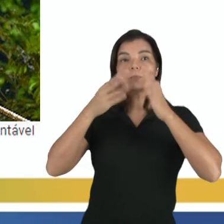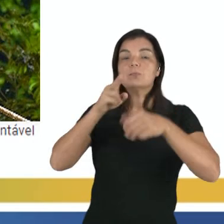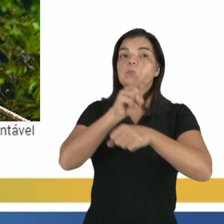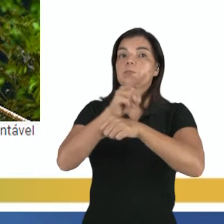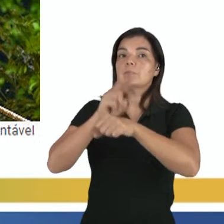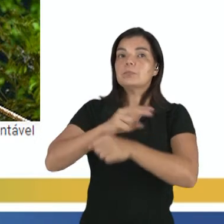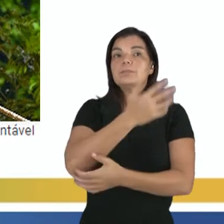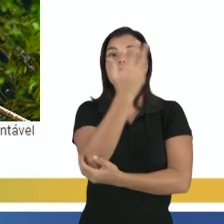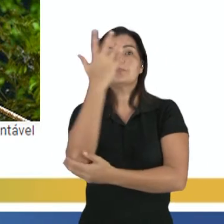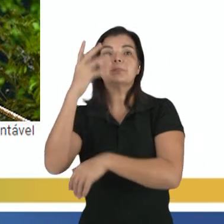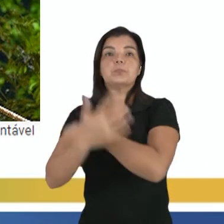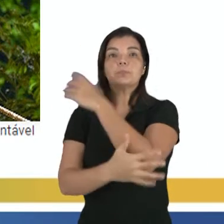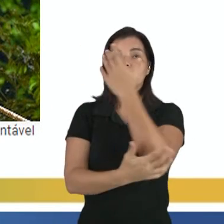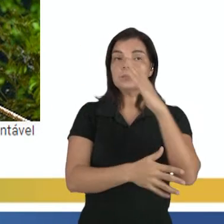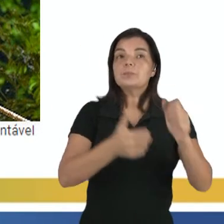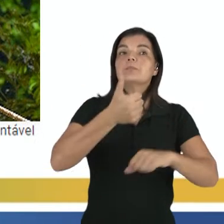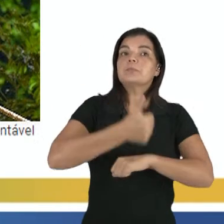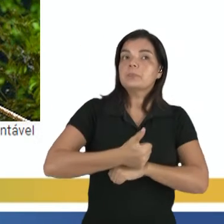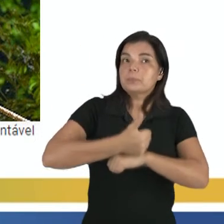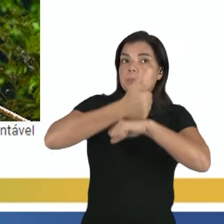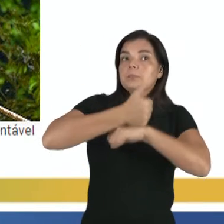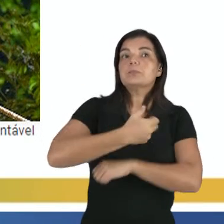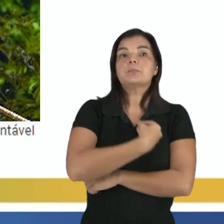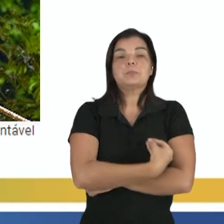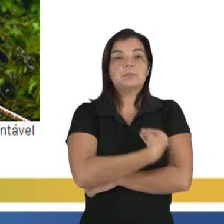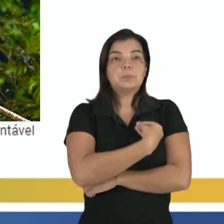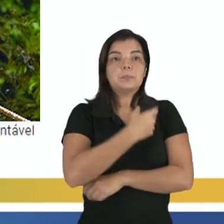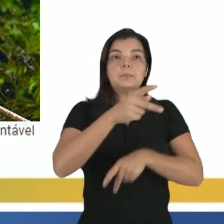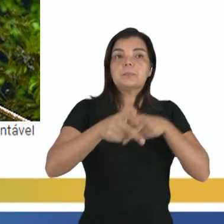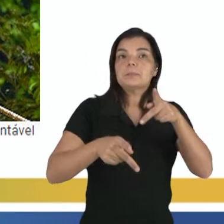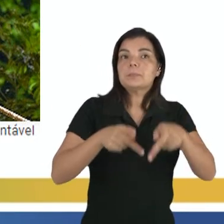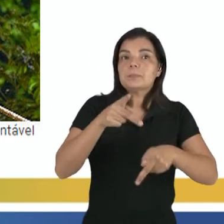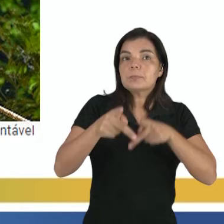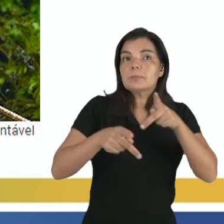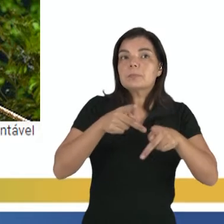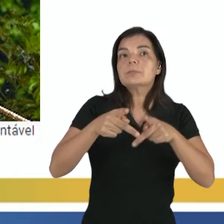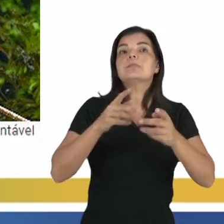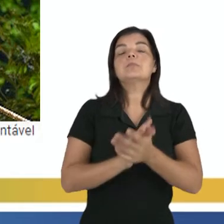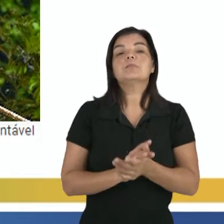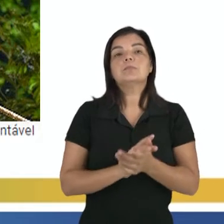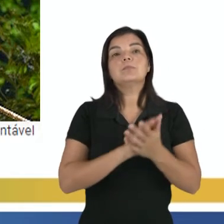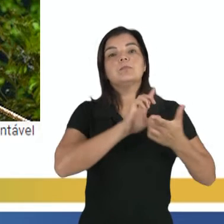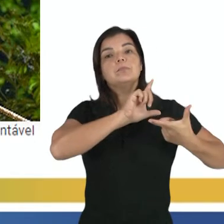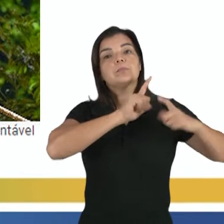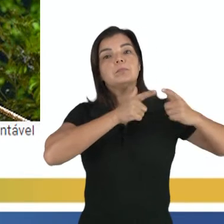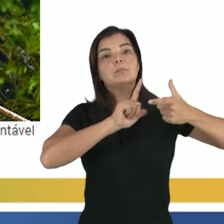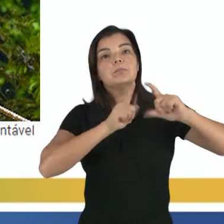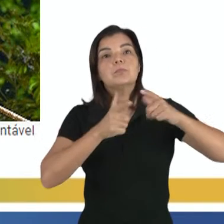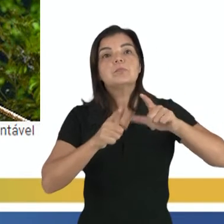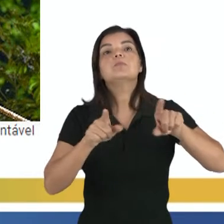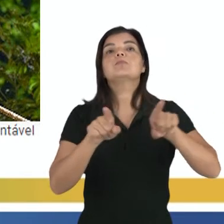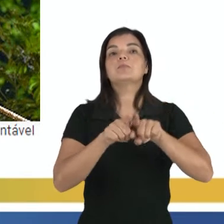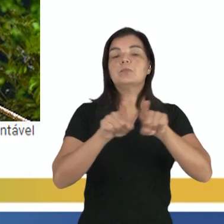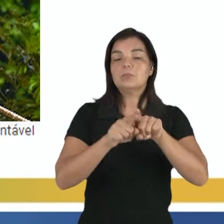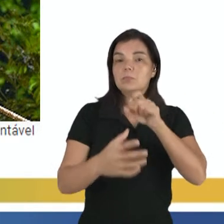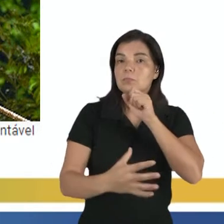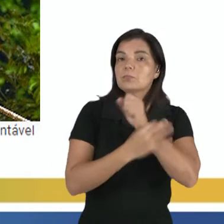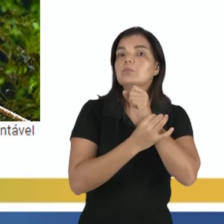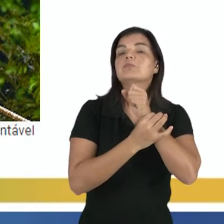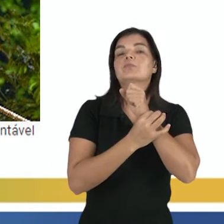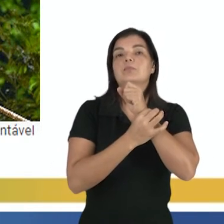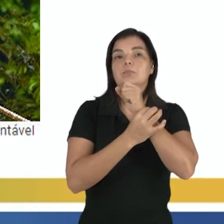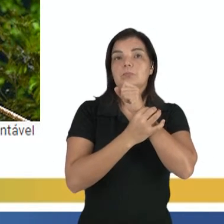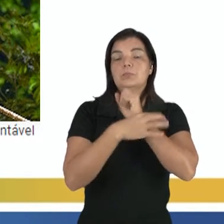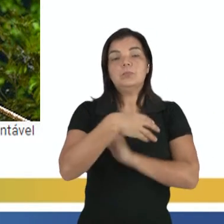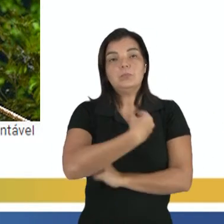que é voltada para a preservação da natureza, de modo que a qualidade da vida das populações tradicionais, as dos